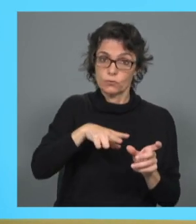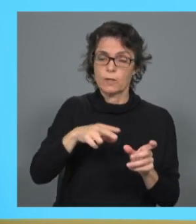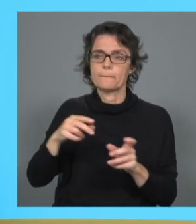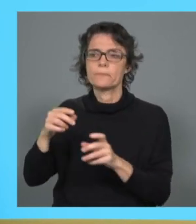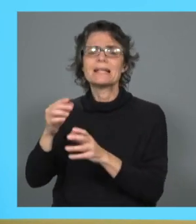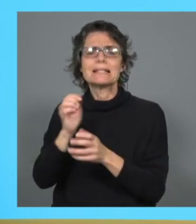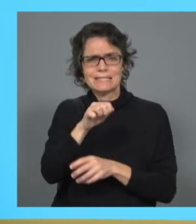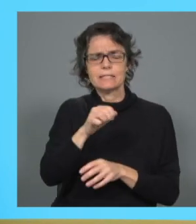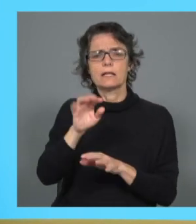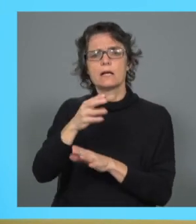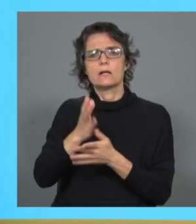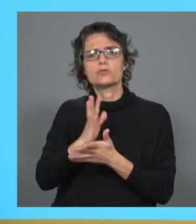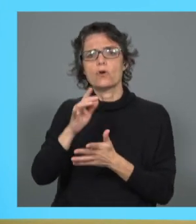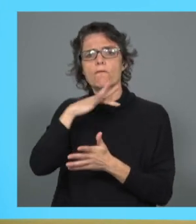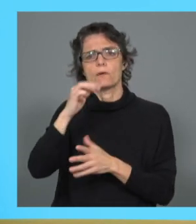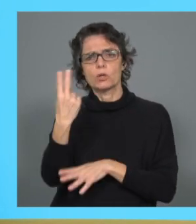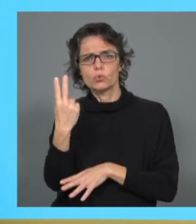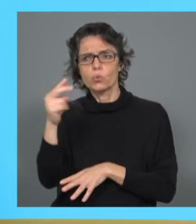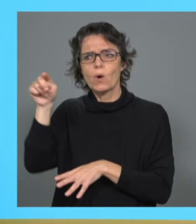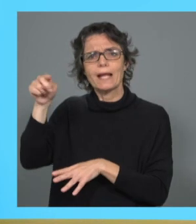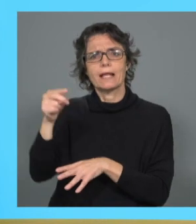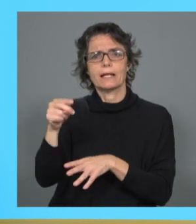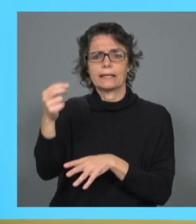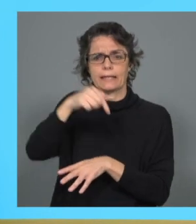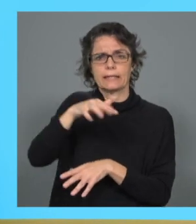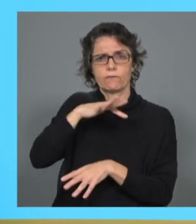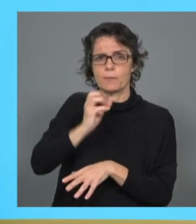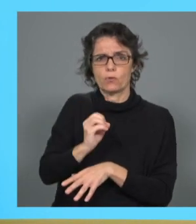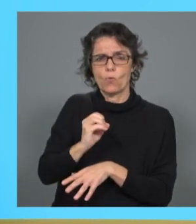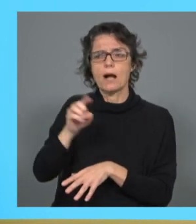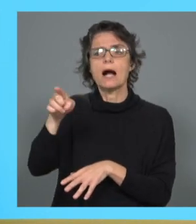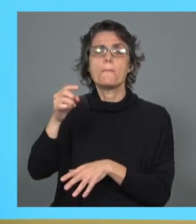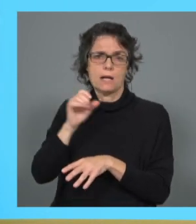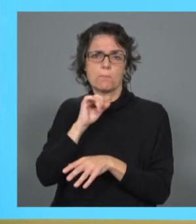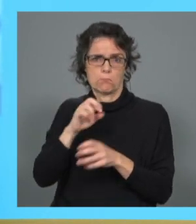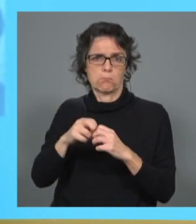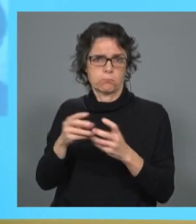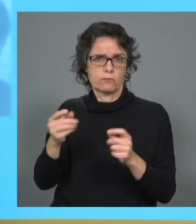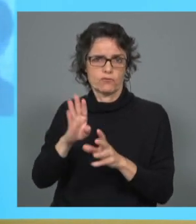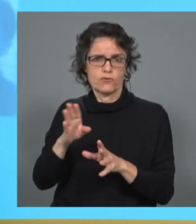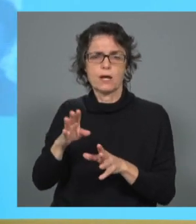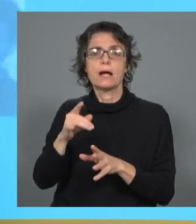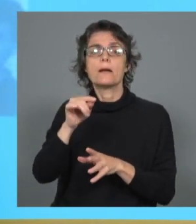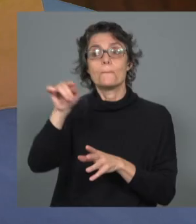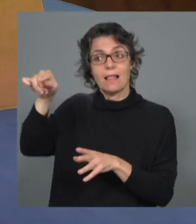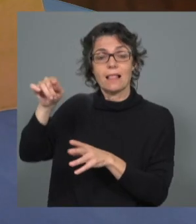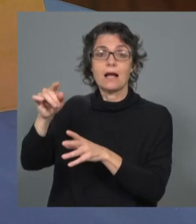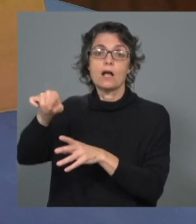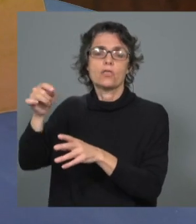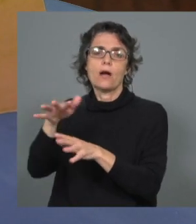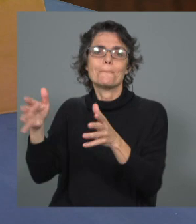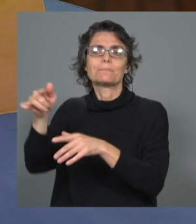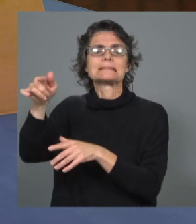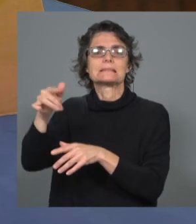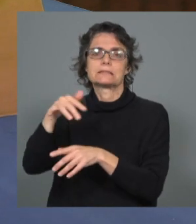para essas arranjámos já uma solução, mas eram todos familiares de ucranianos que já estavam cá. Isso acredito também que facilita